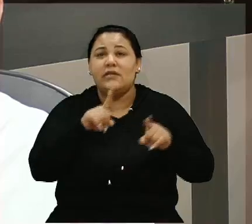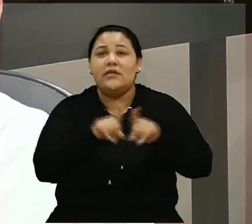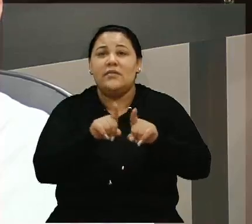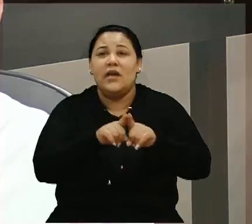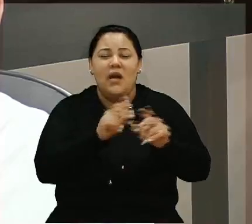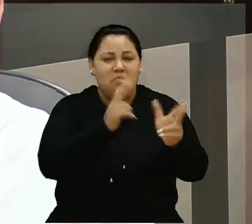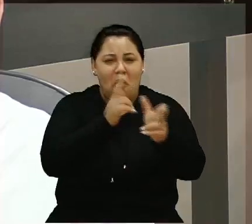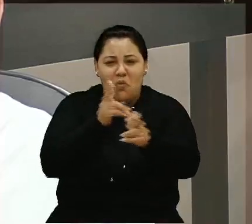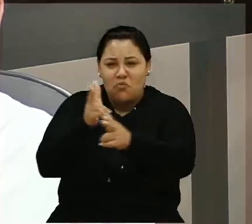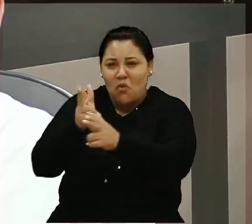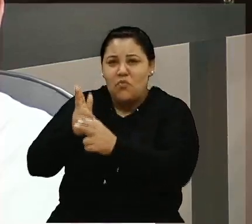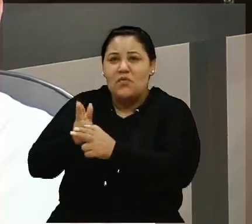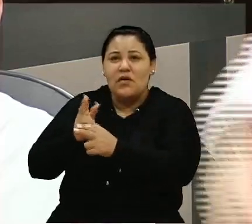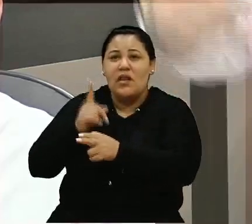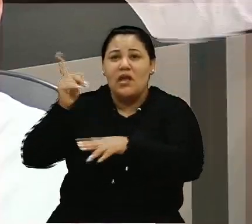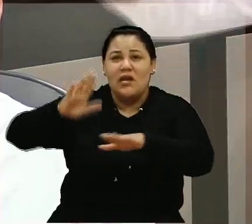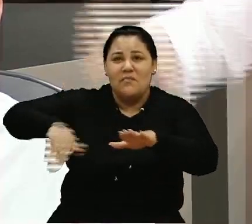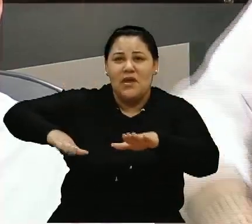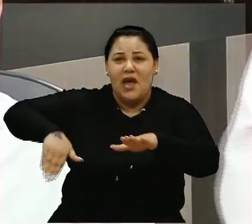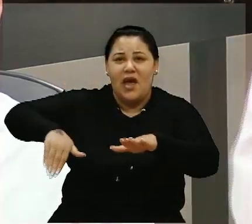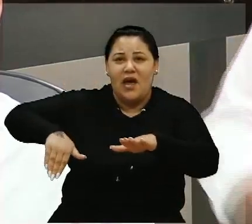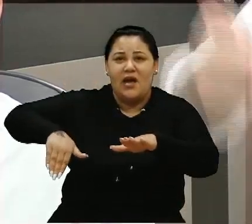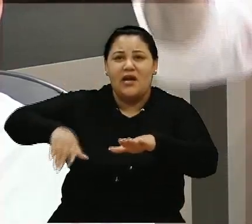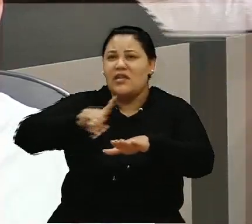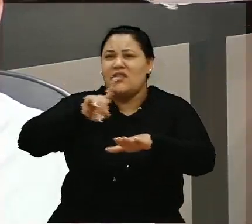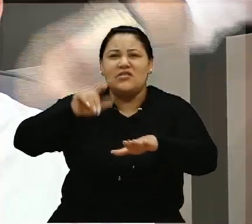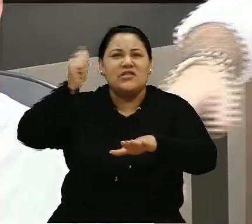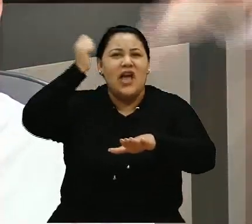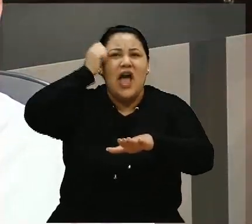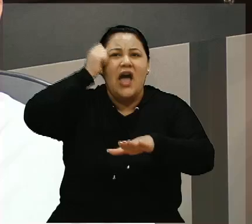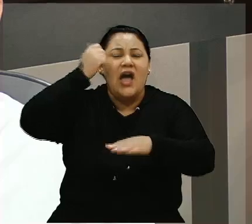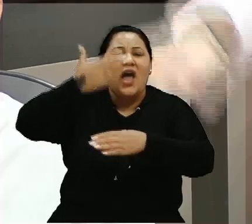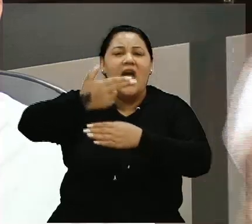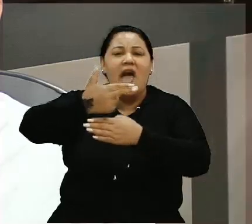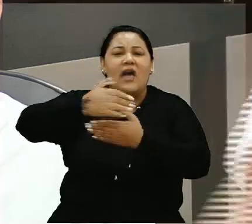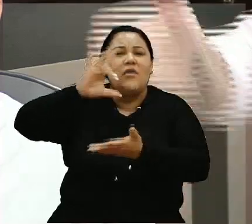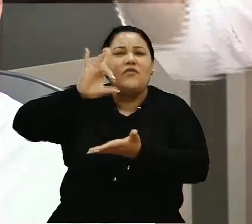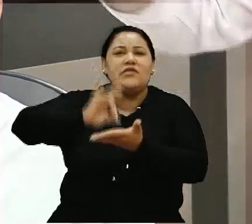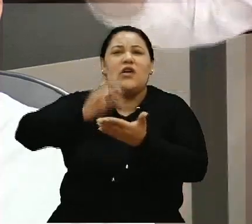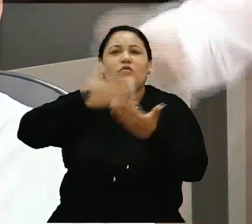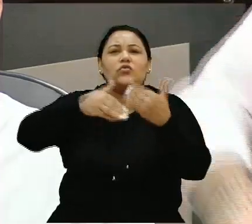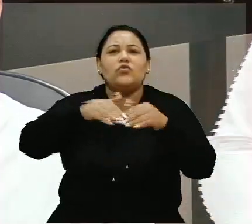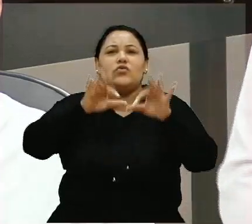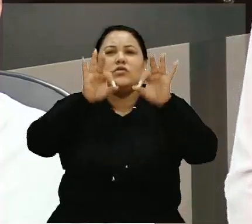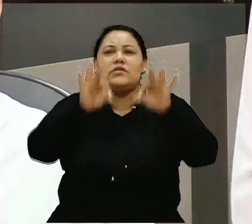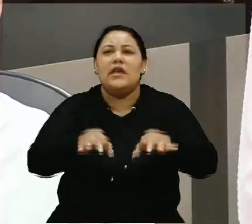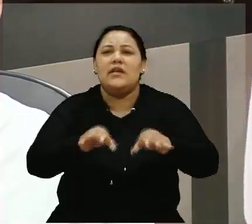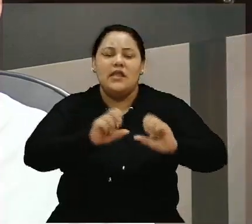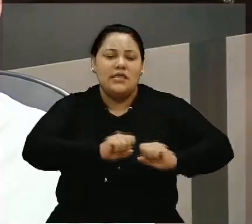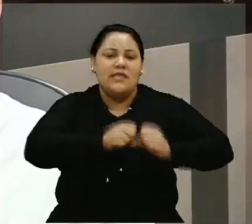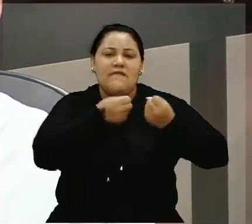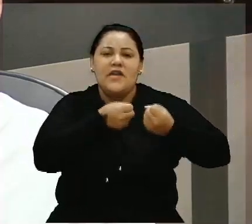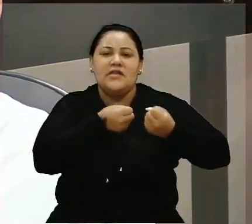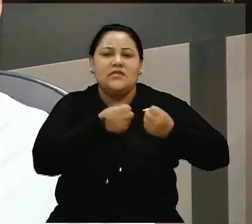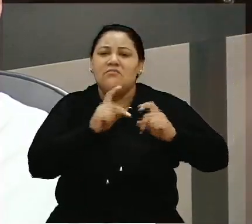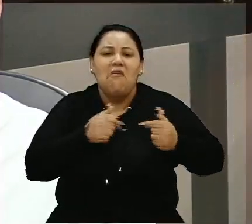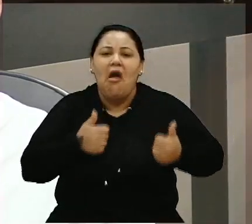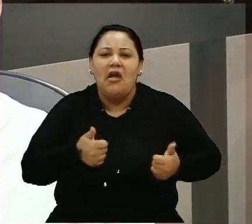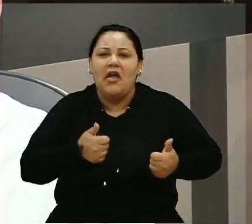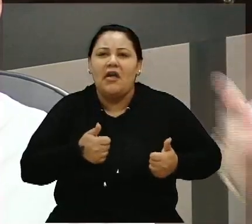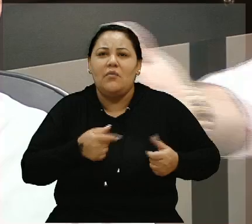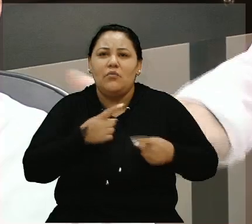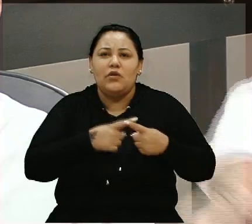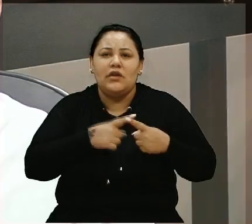vagabundos lá na Praia Paraíso há um ano atrás e não se arrepende, com arma legalizada, tudo certinho, legítima defesa, que aqui o